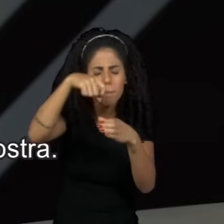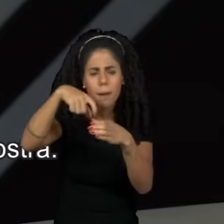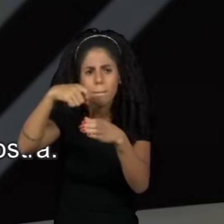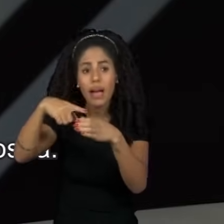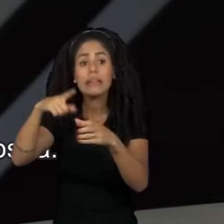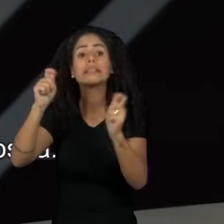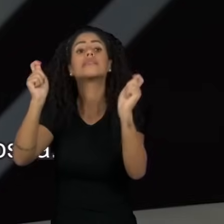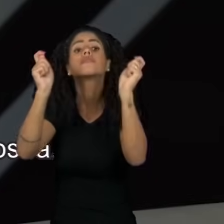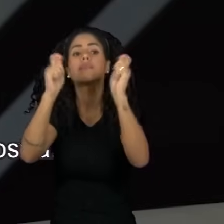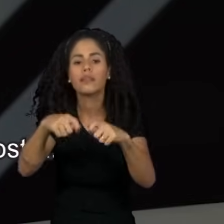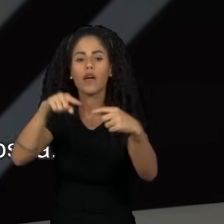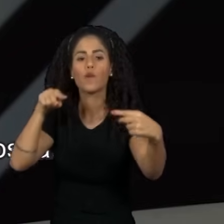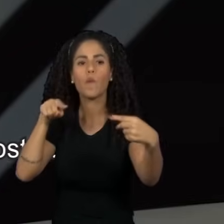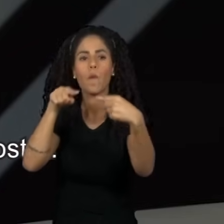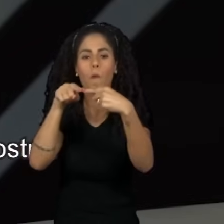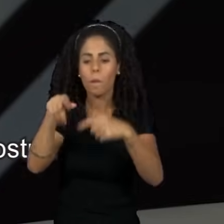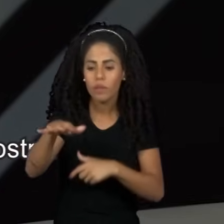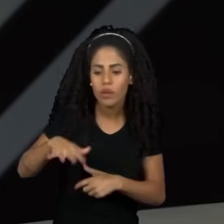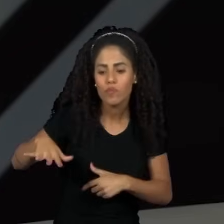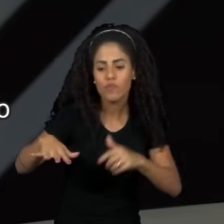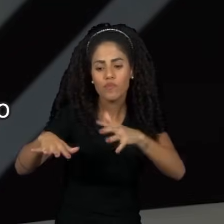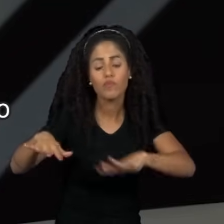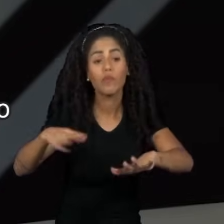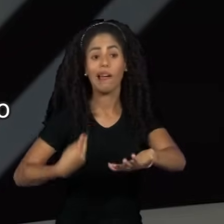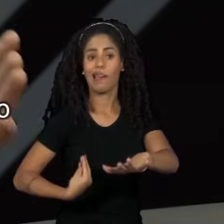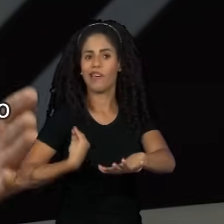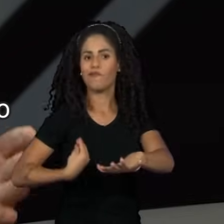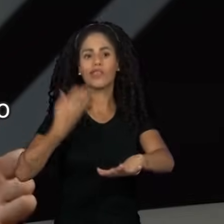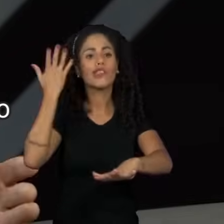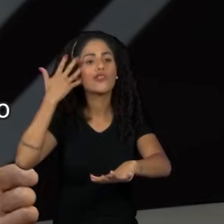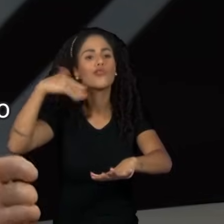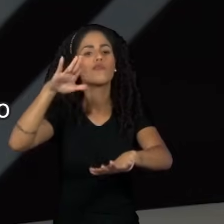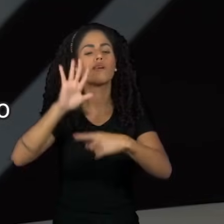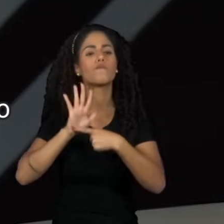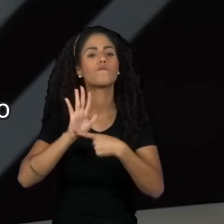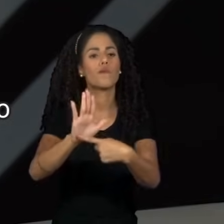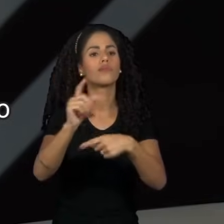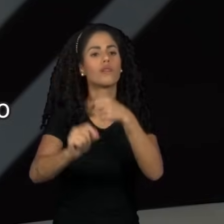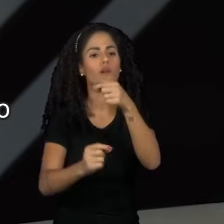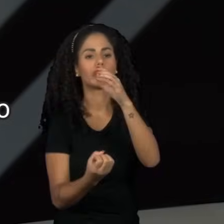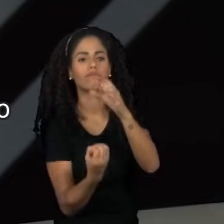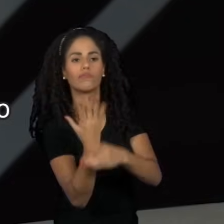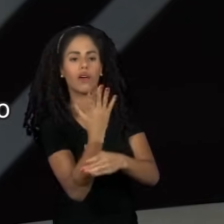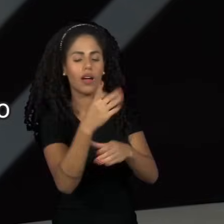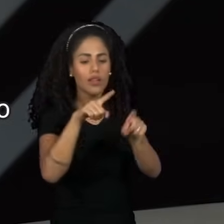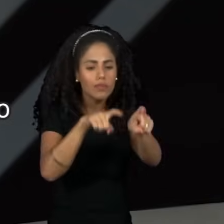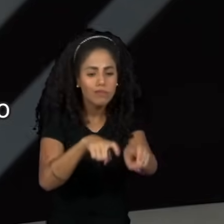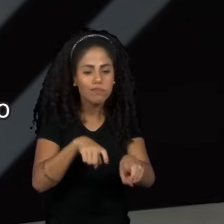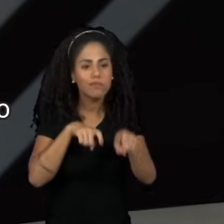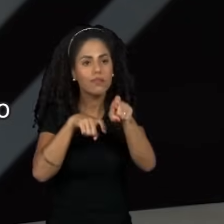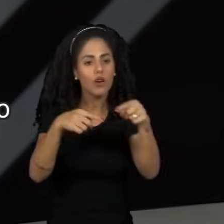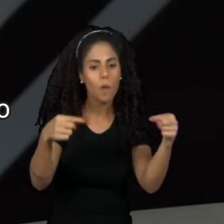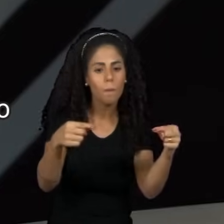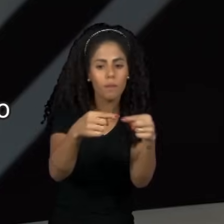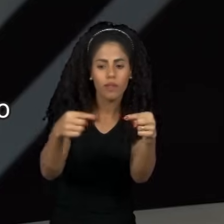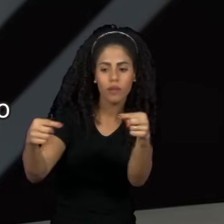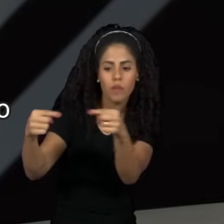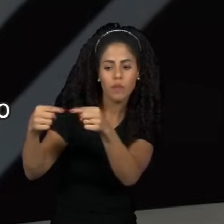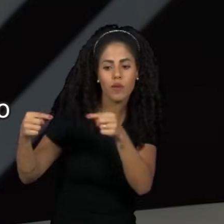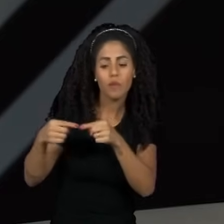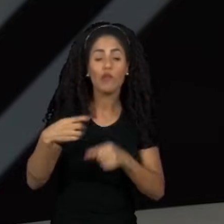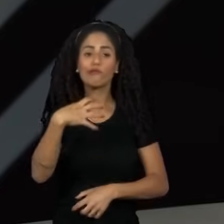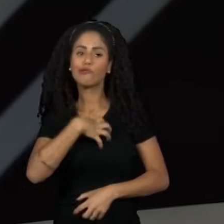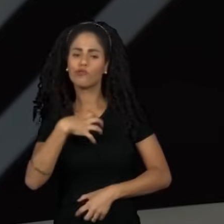fazer aquilo que a vida nos mostra, seja, criando agroecossistema parecido no seu modo de